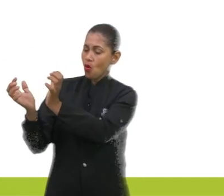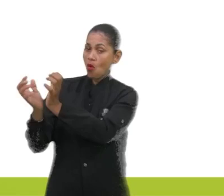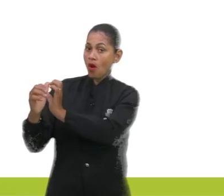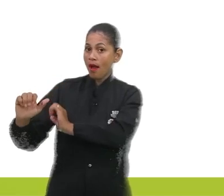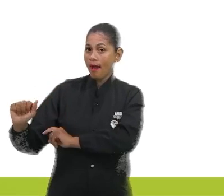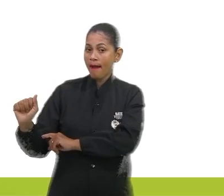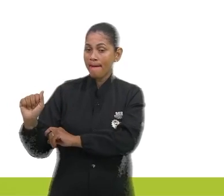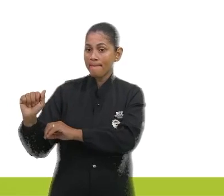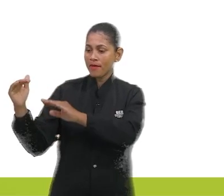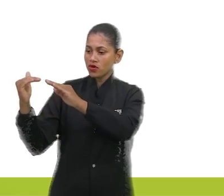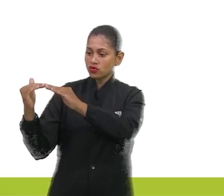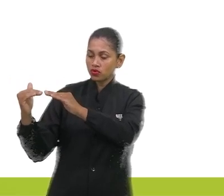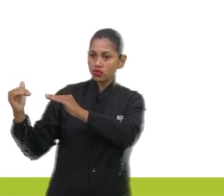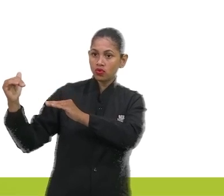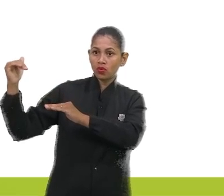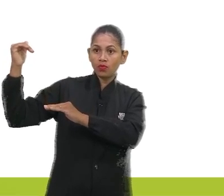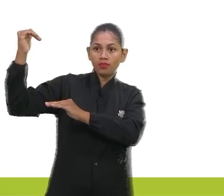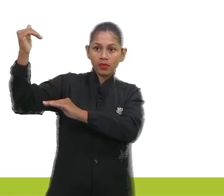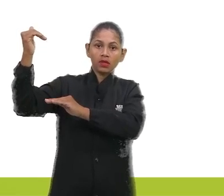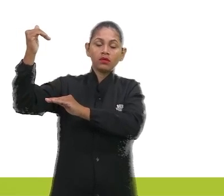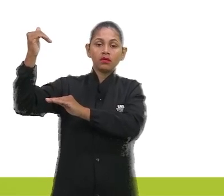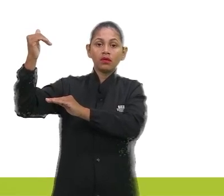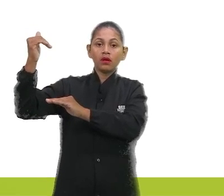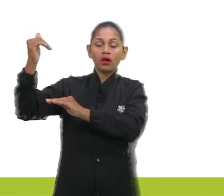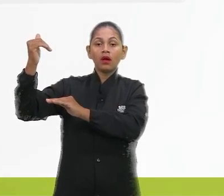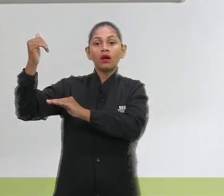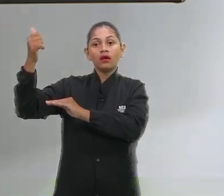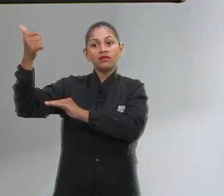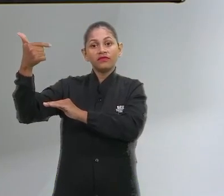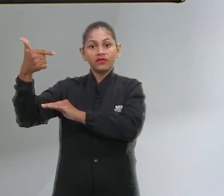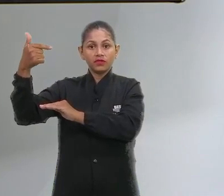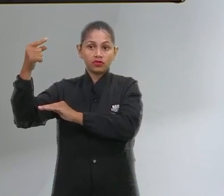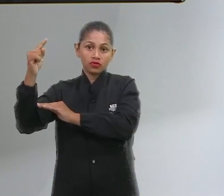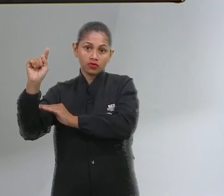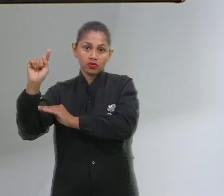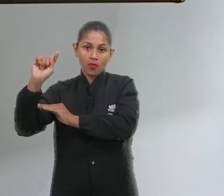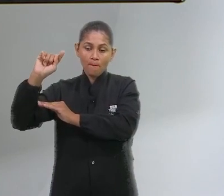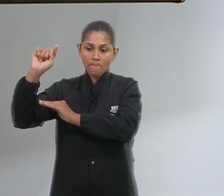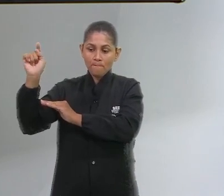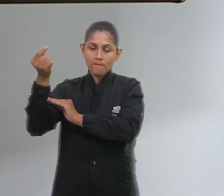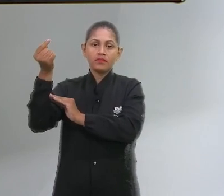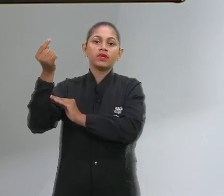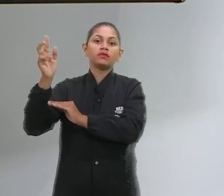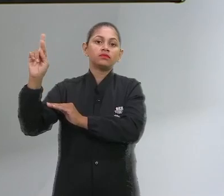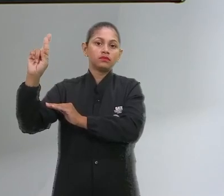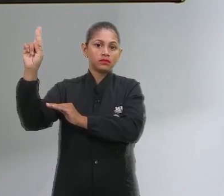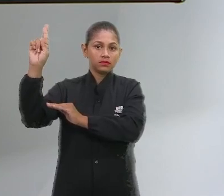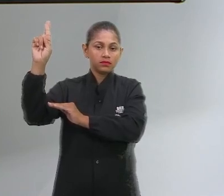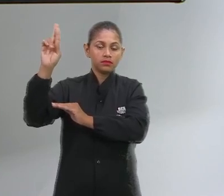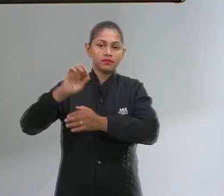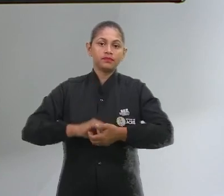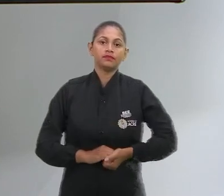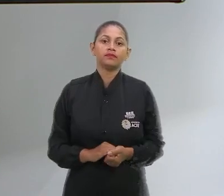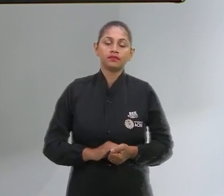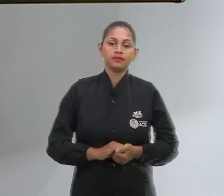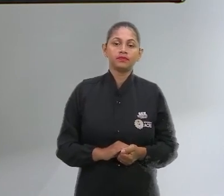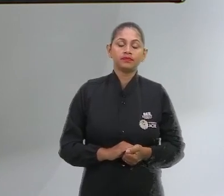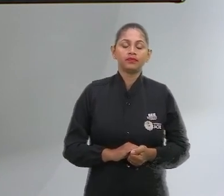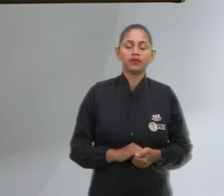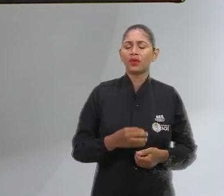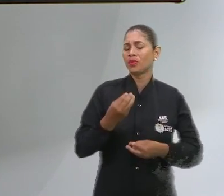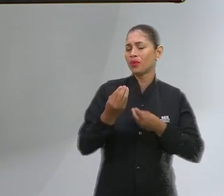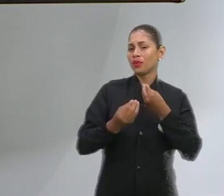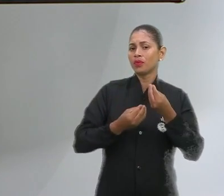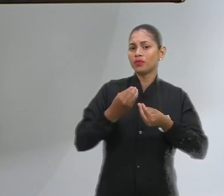superior a R$ 21,3 mil. Então, o que é que está sendo colocado nessas informações que eu acabei de fazer